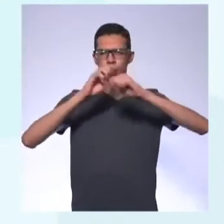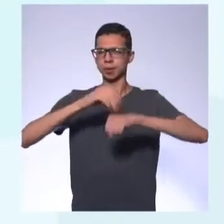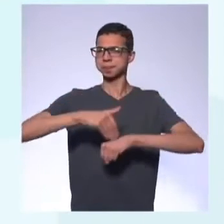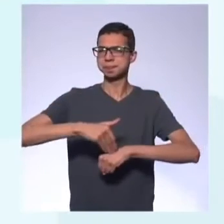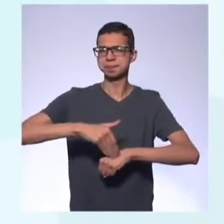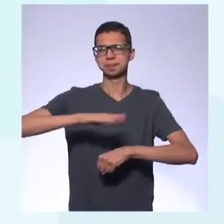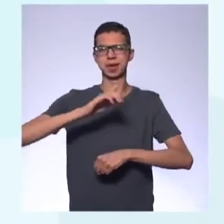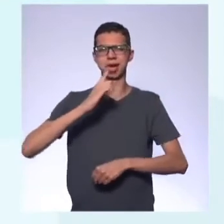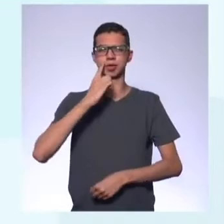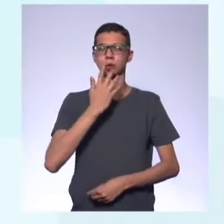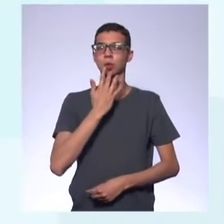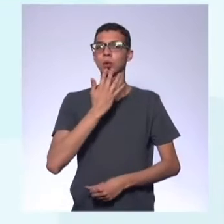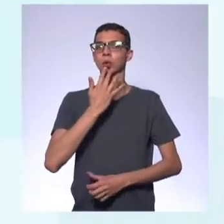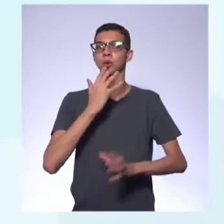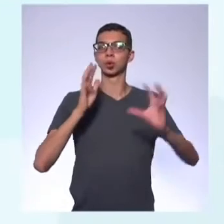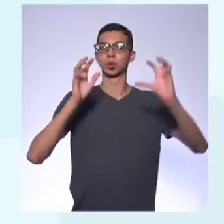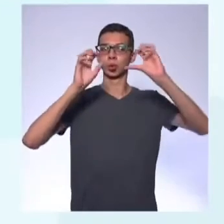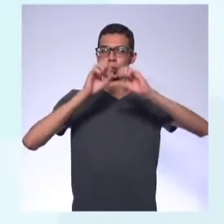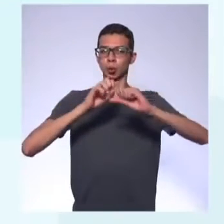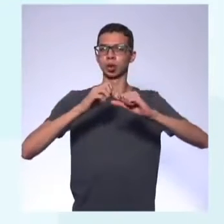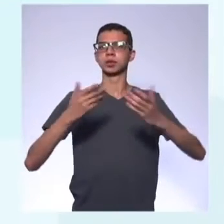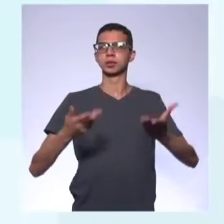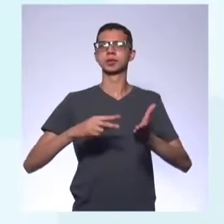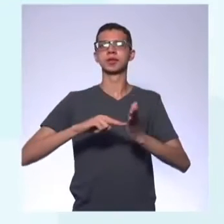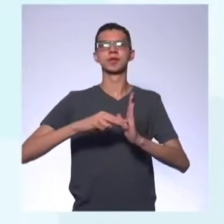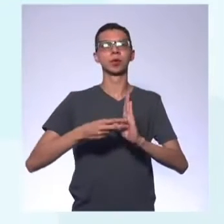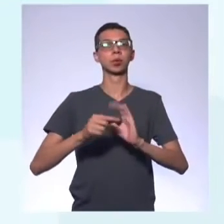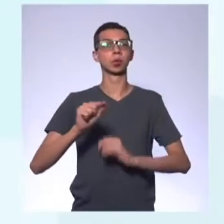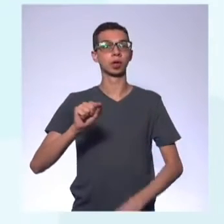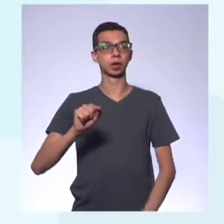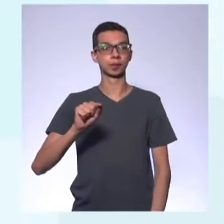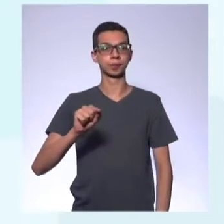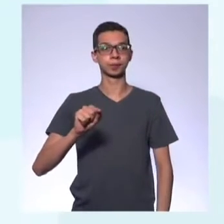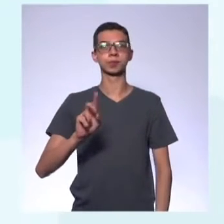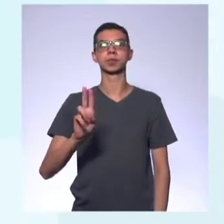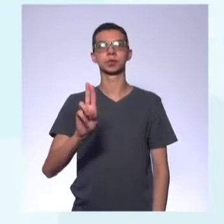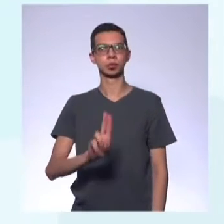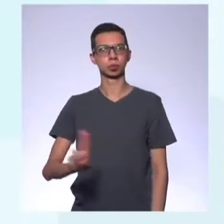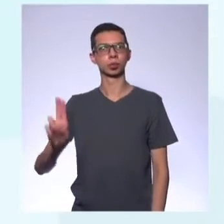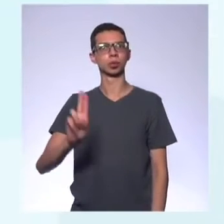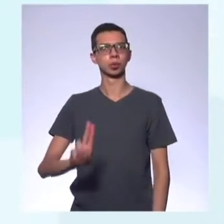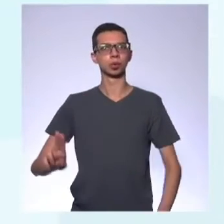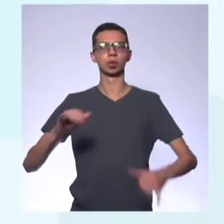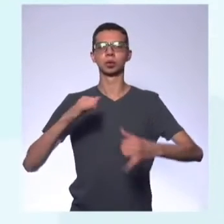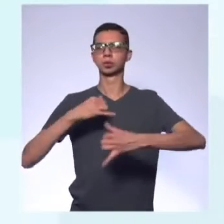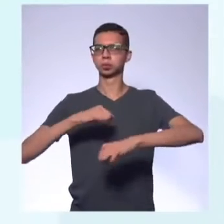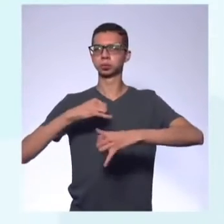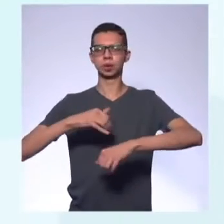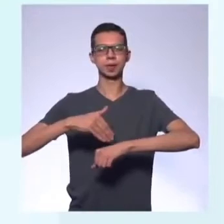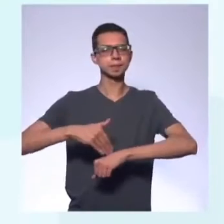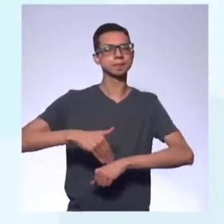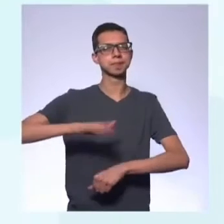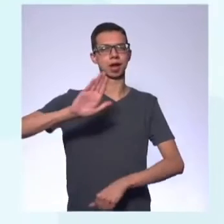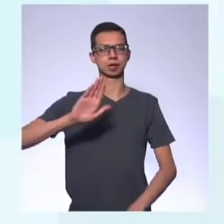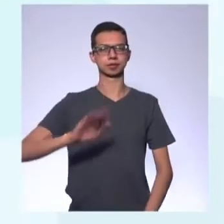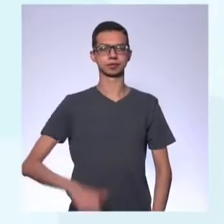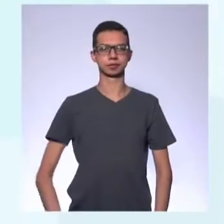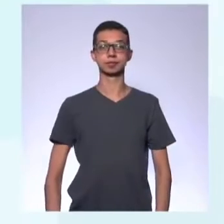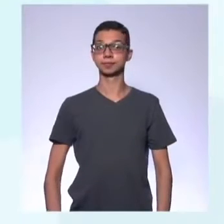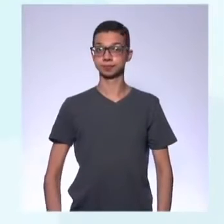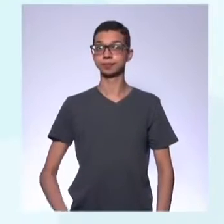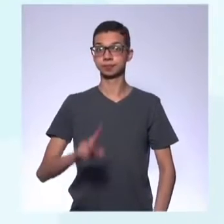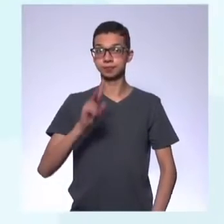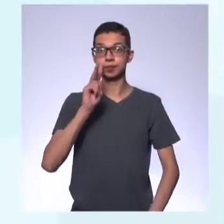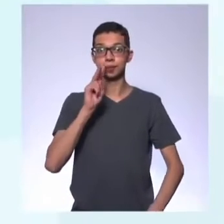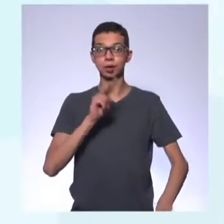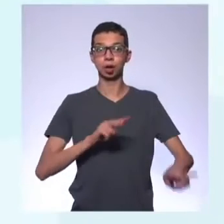está a tonalidade, isso quer dizer que ele tem um maior consumo de eletricidade. Então, a gente consegue observar